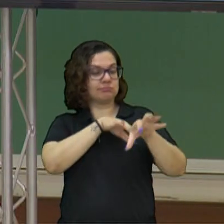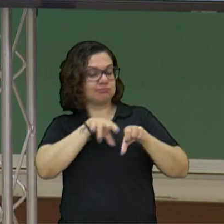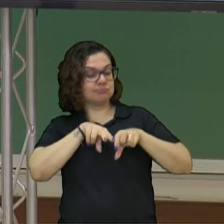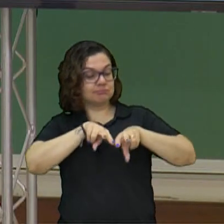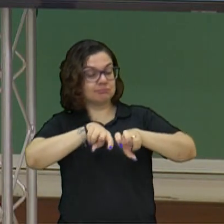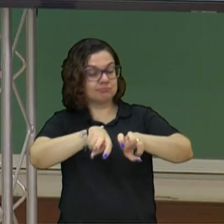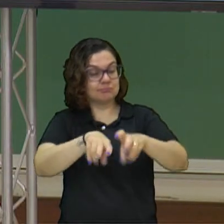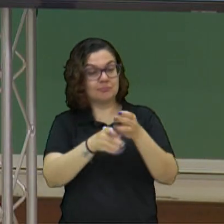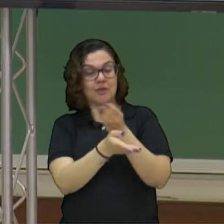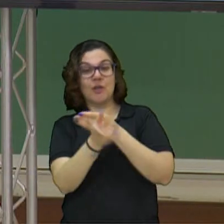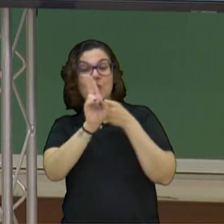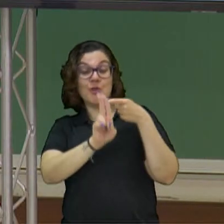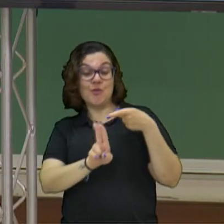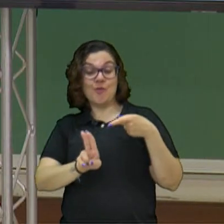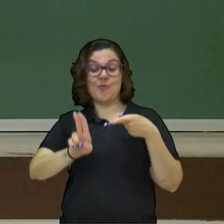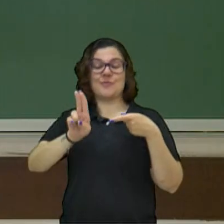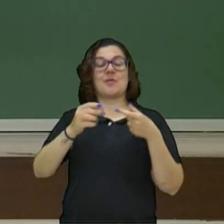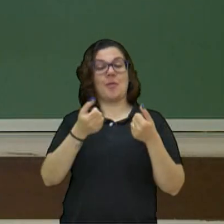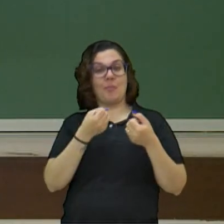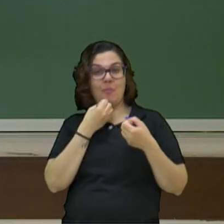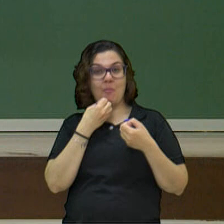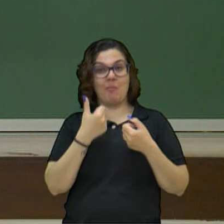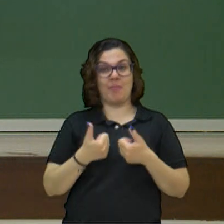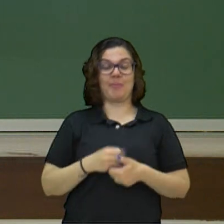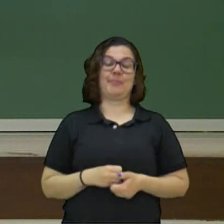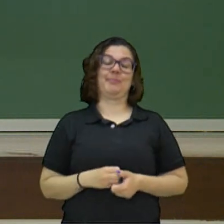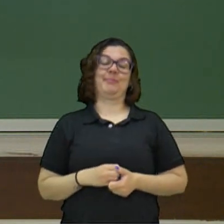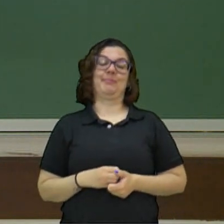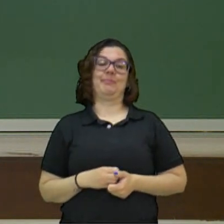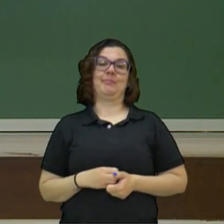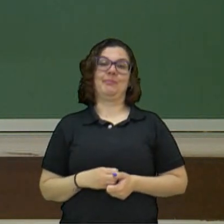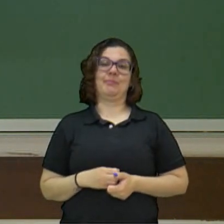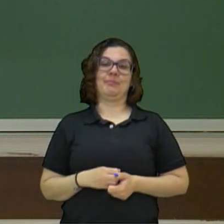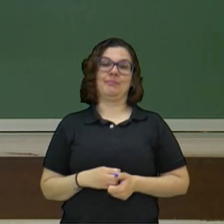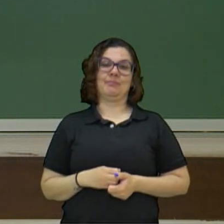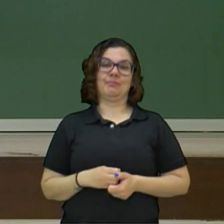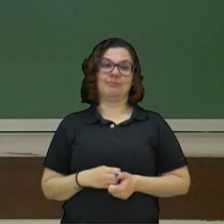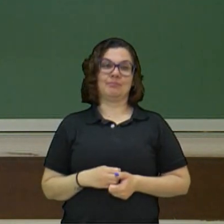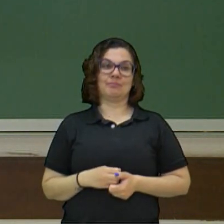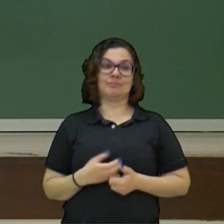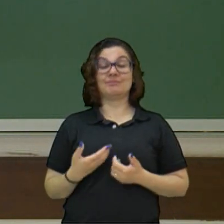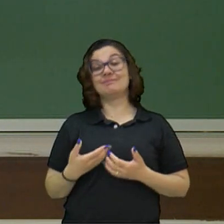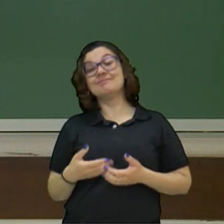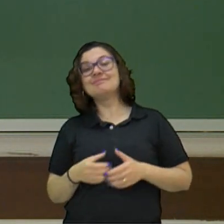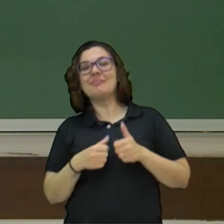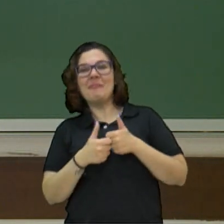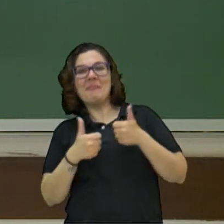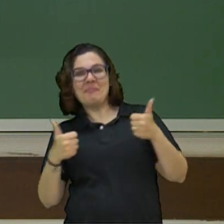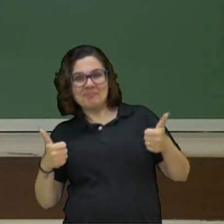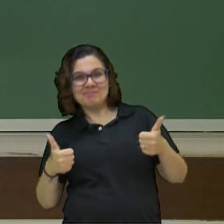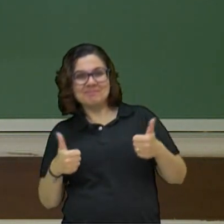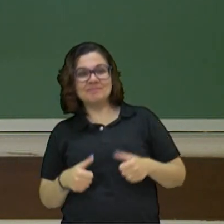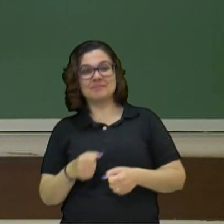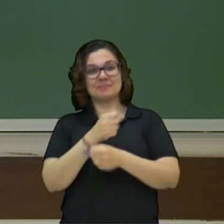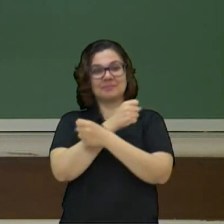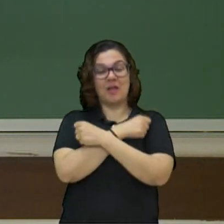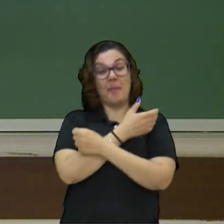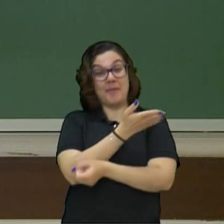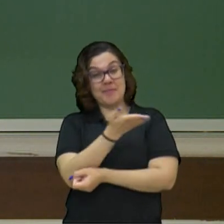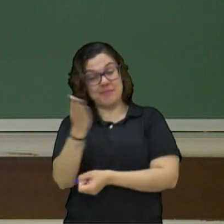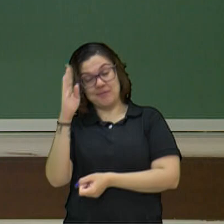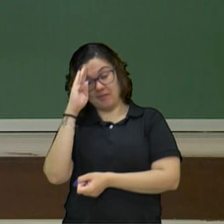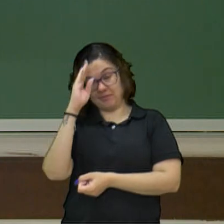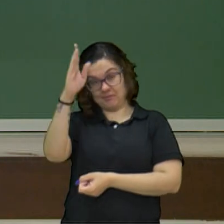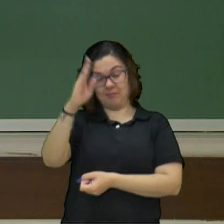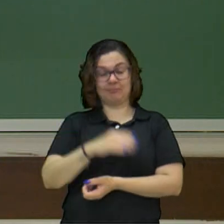dos recursos ea utilização das fontes de energia a beleza galera um abraço para